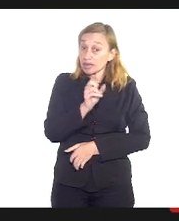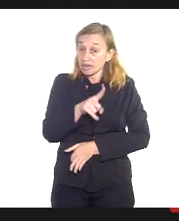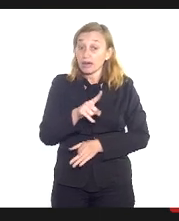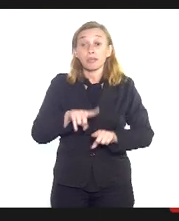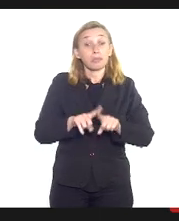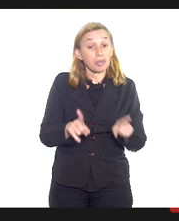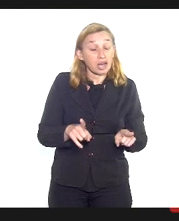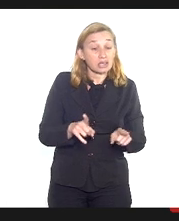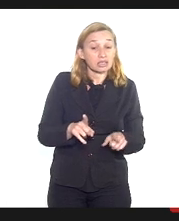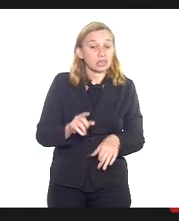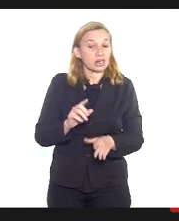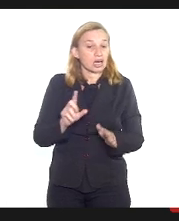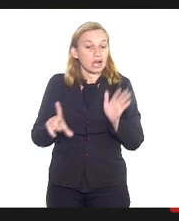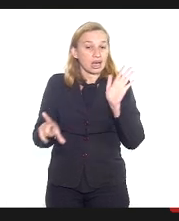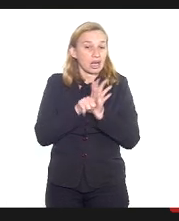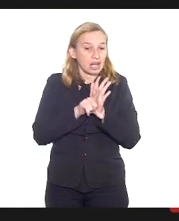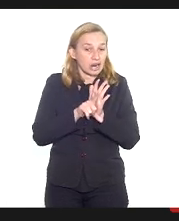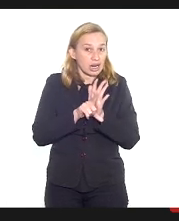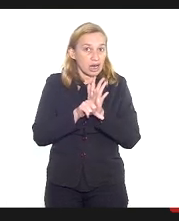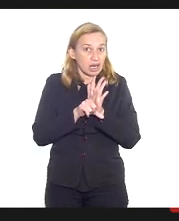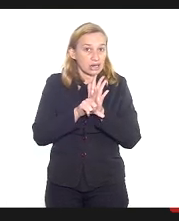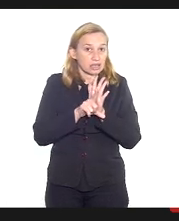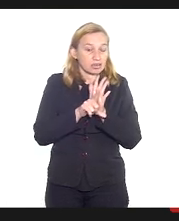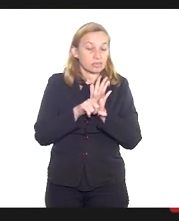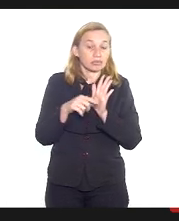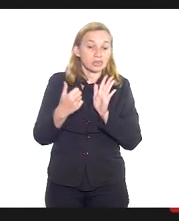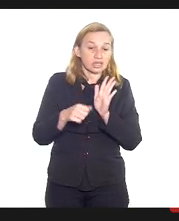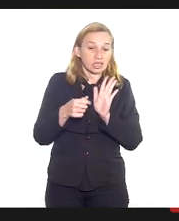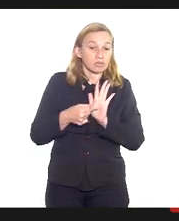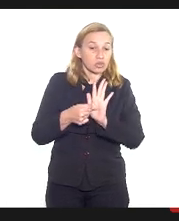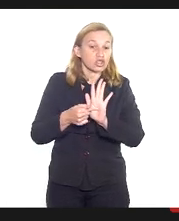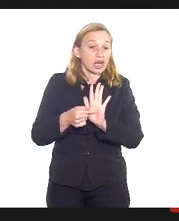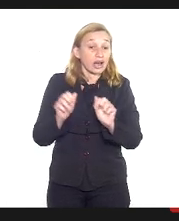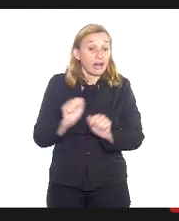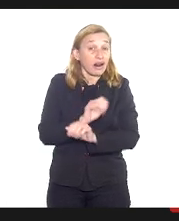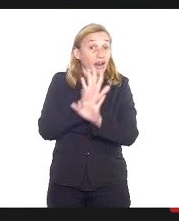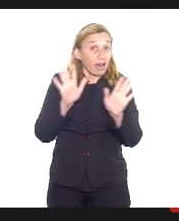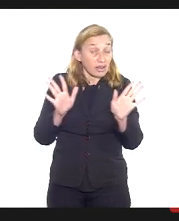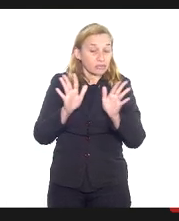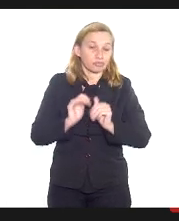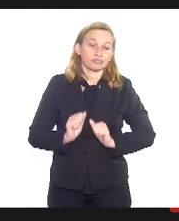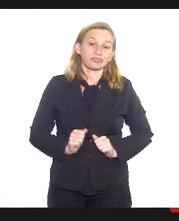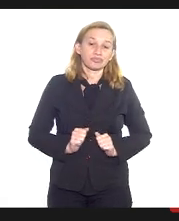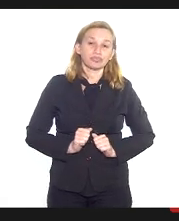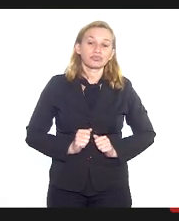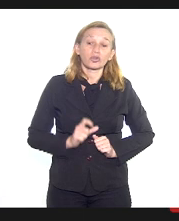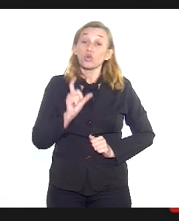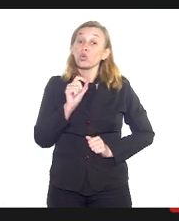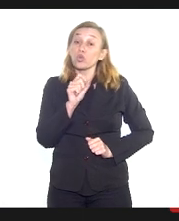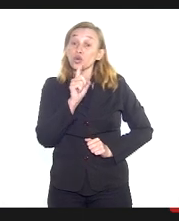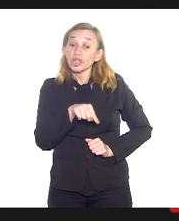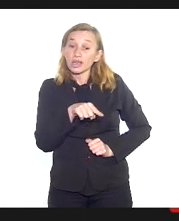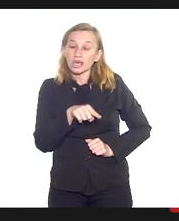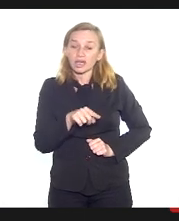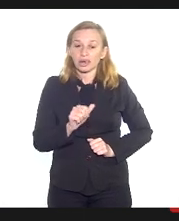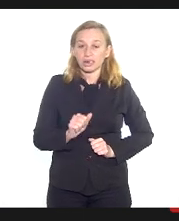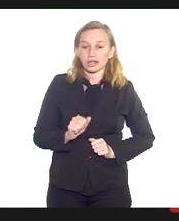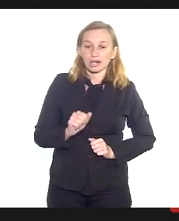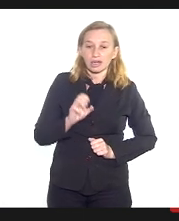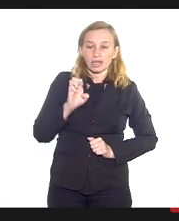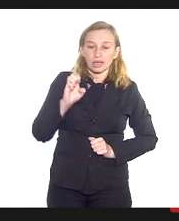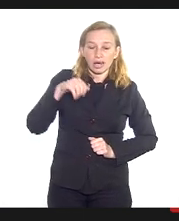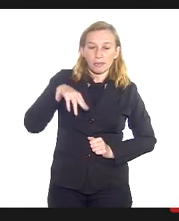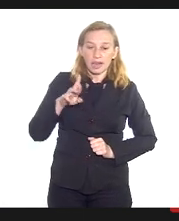que a legislação deveria definir claramente o que é o embaraço à